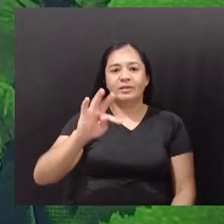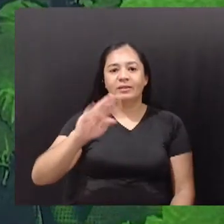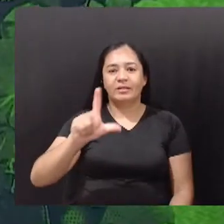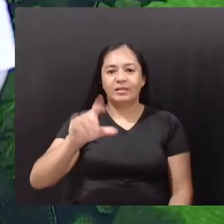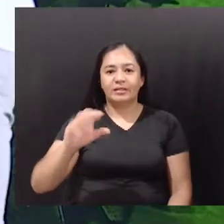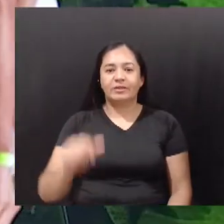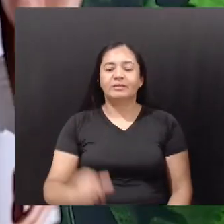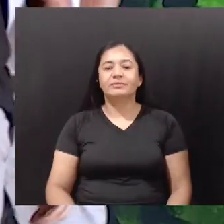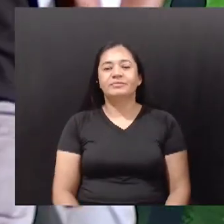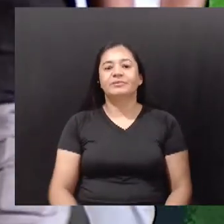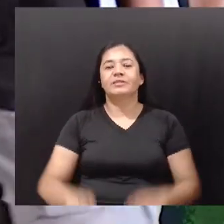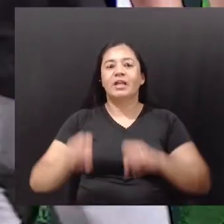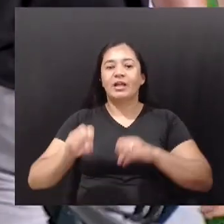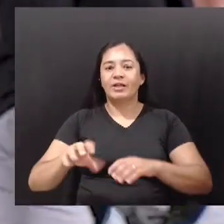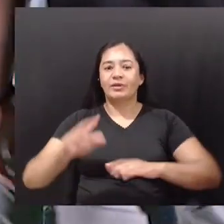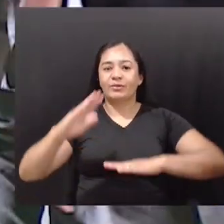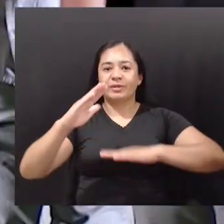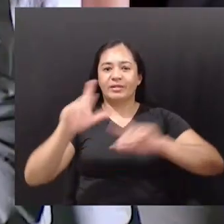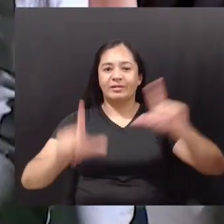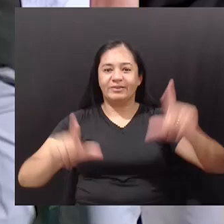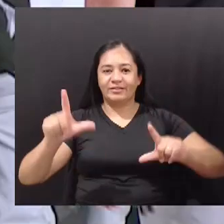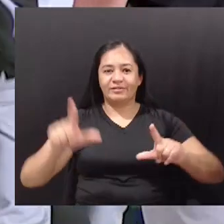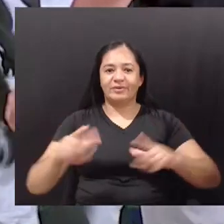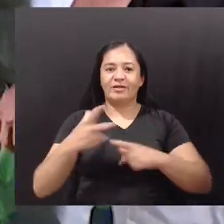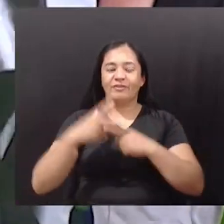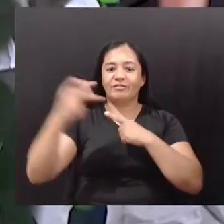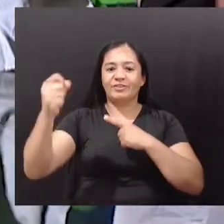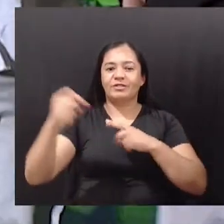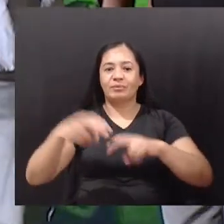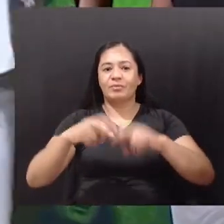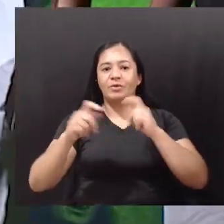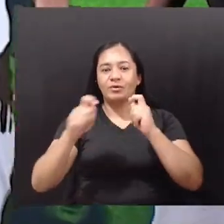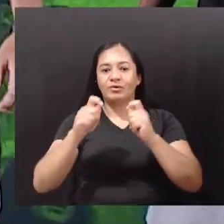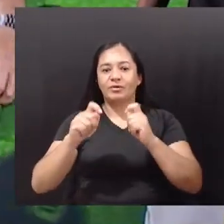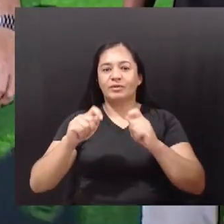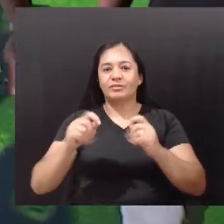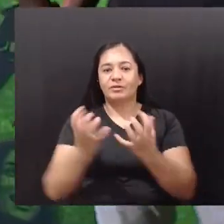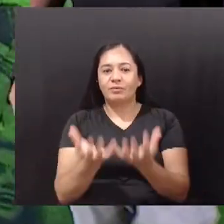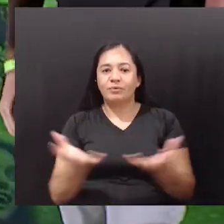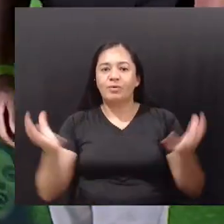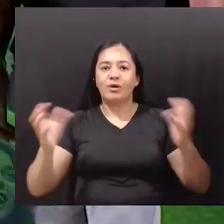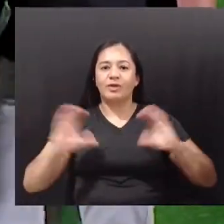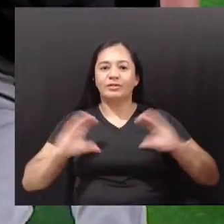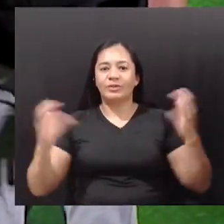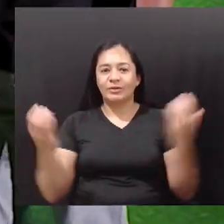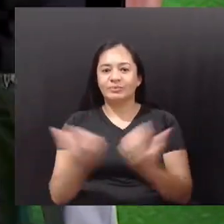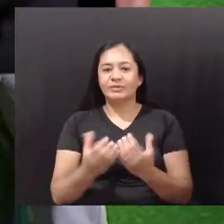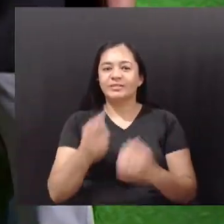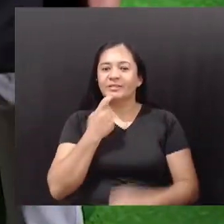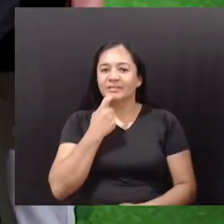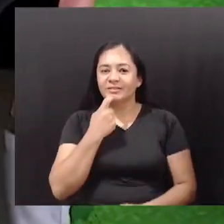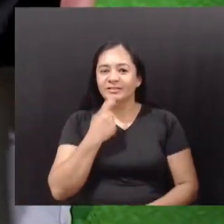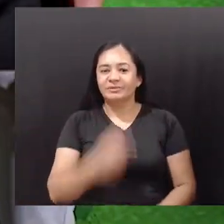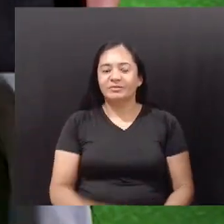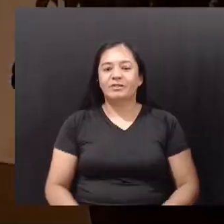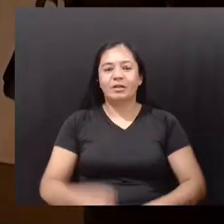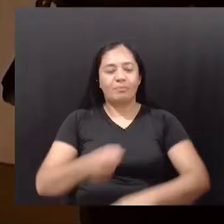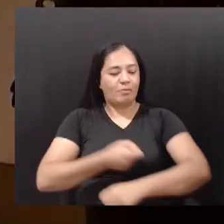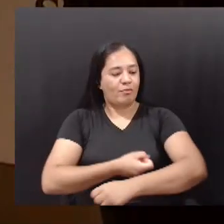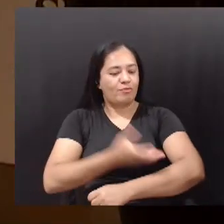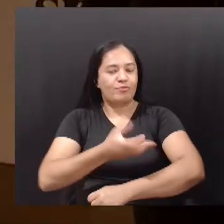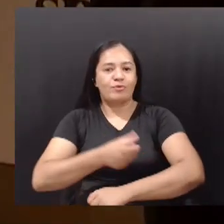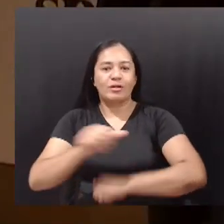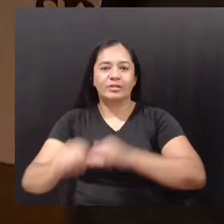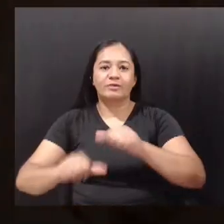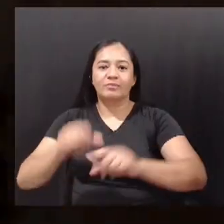foi a grande vencedora com a reportagem Horta Comunitária de Campinas é premiada por semear transformação social.